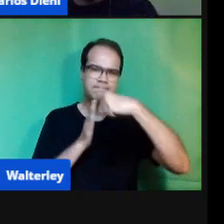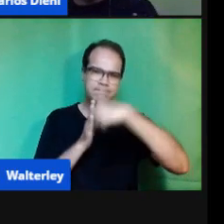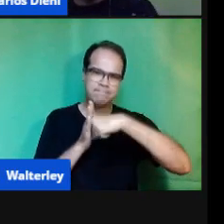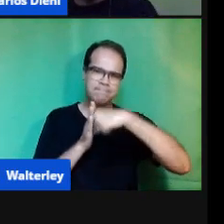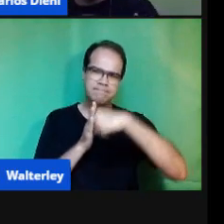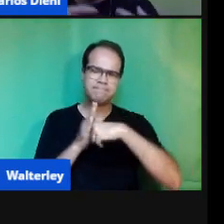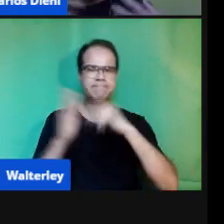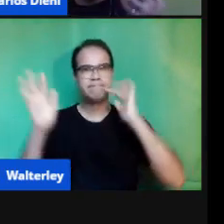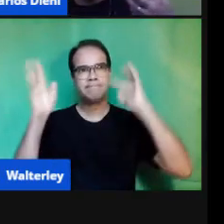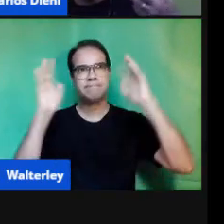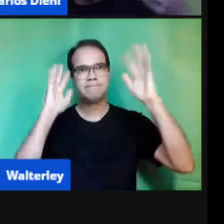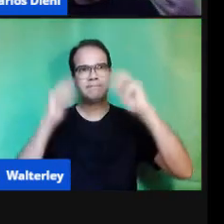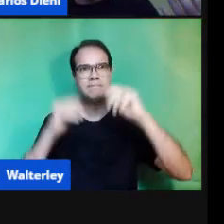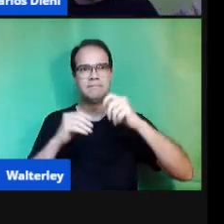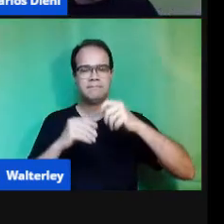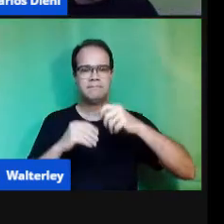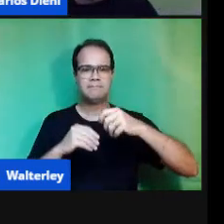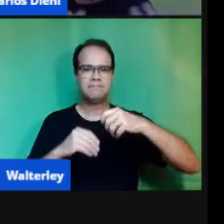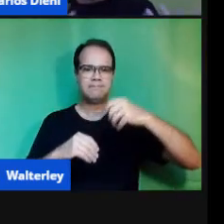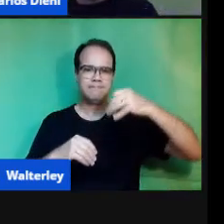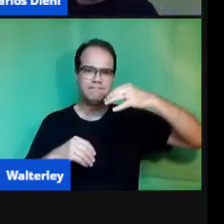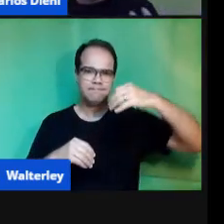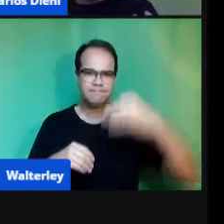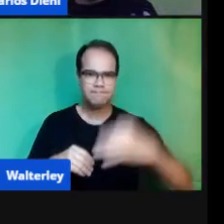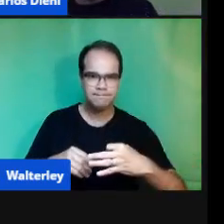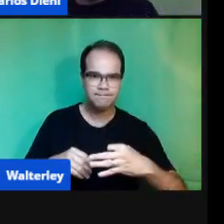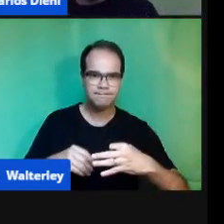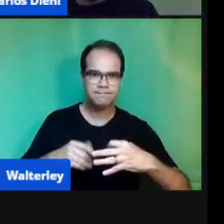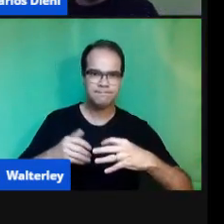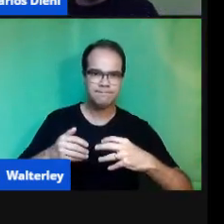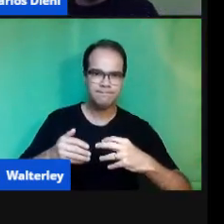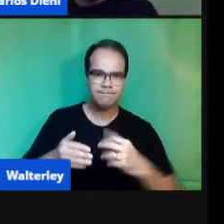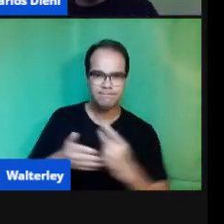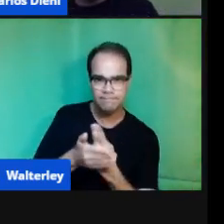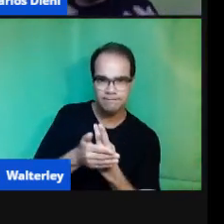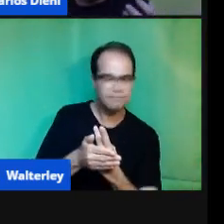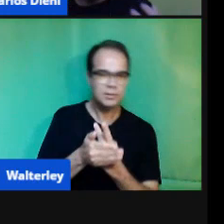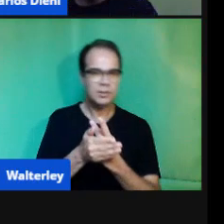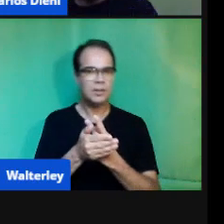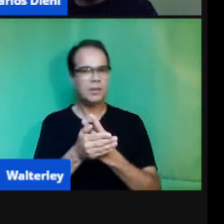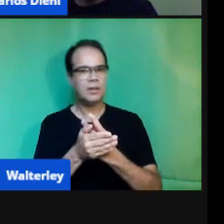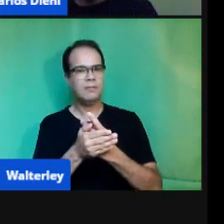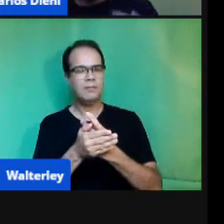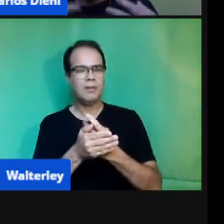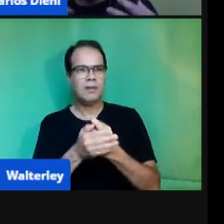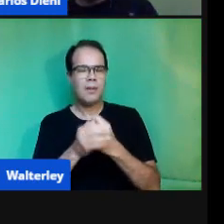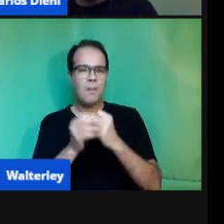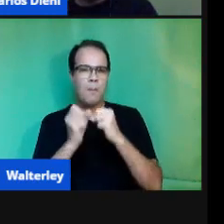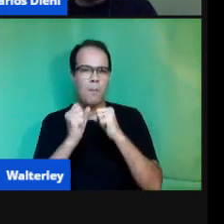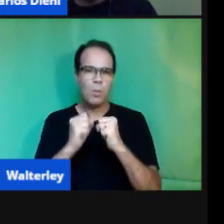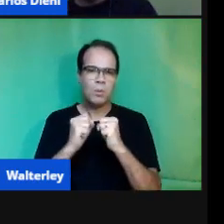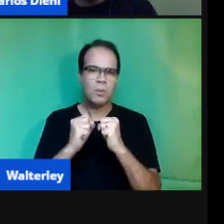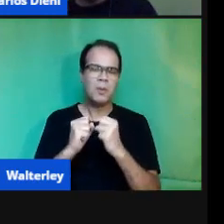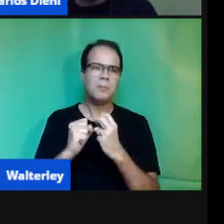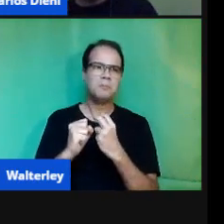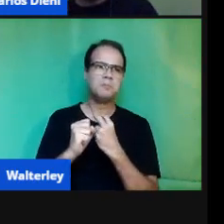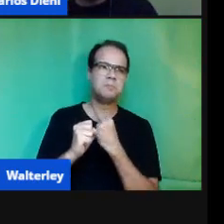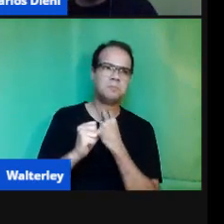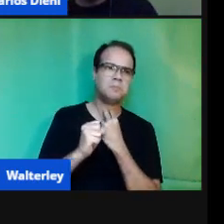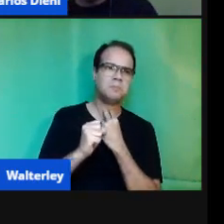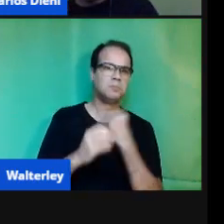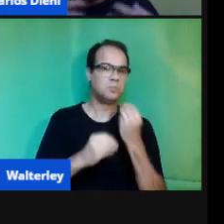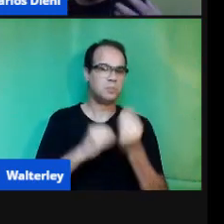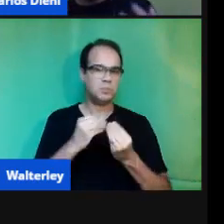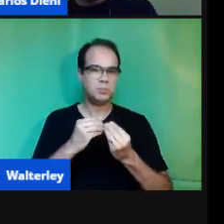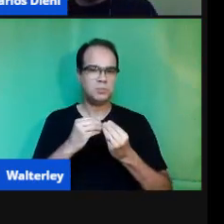Ela não afirma, ela busca a dúvida o tempo todo. Ela está ali, ela não se coloca como uma pessoa